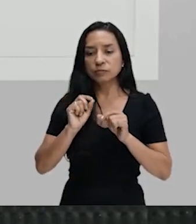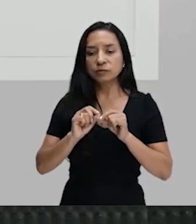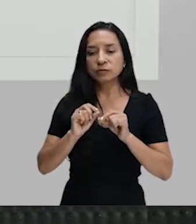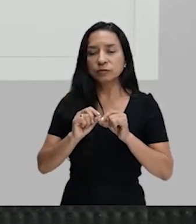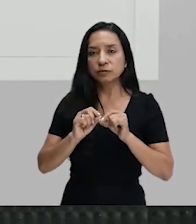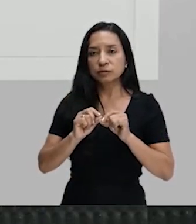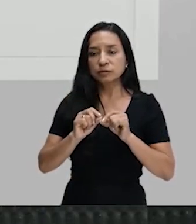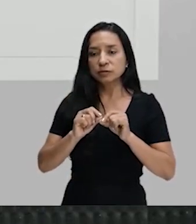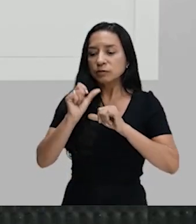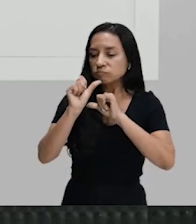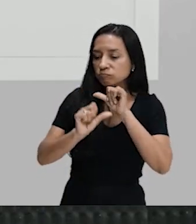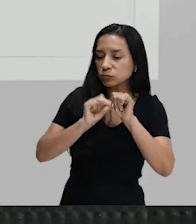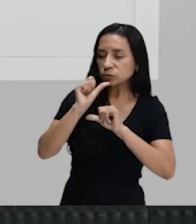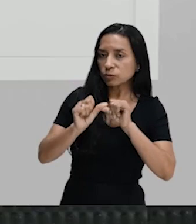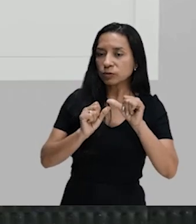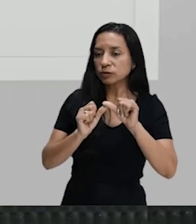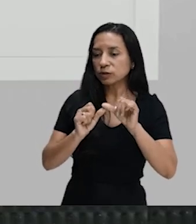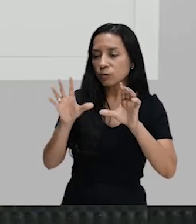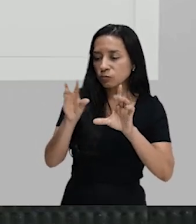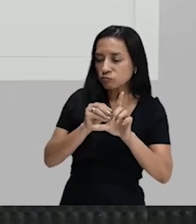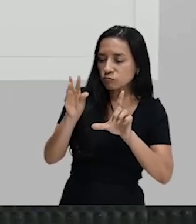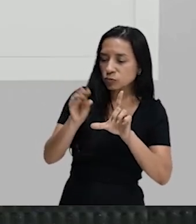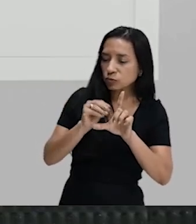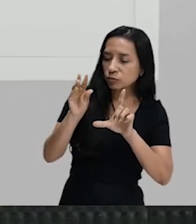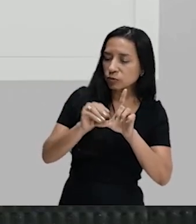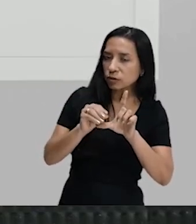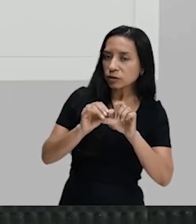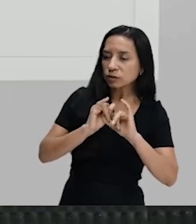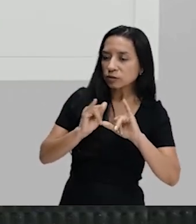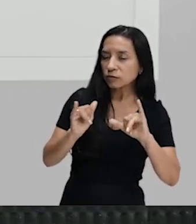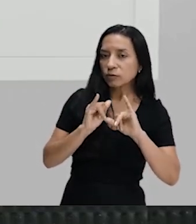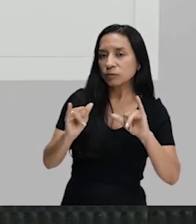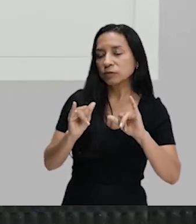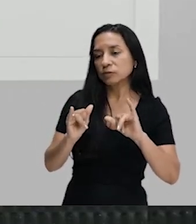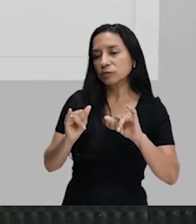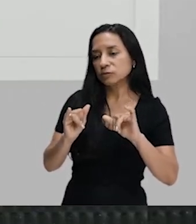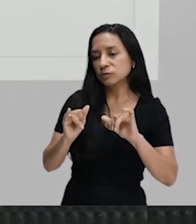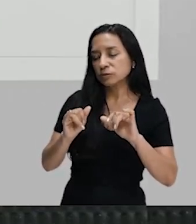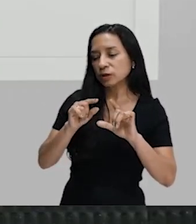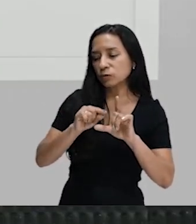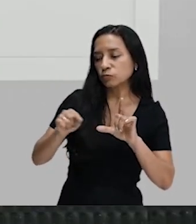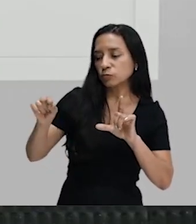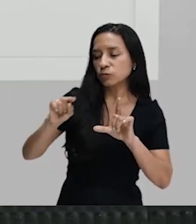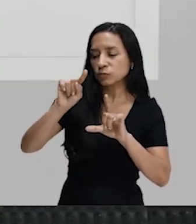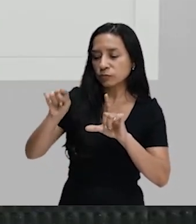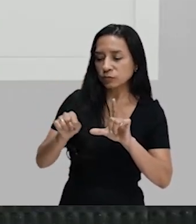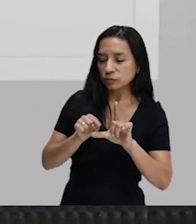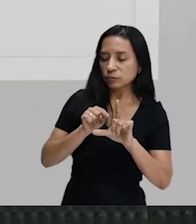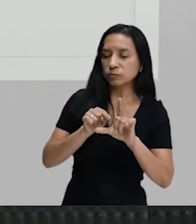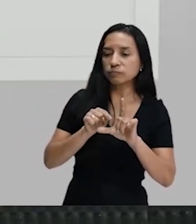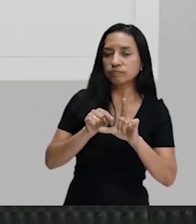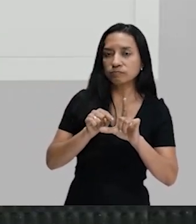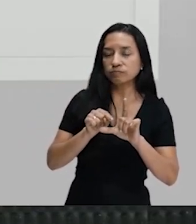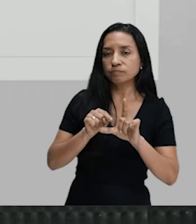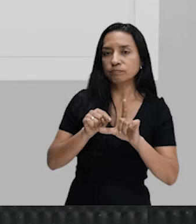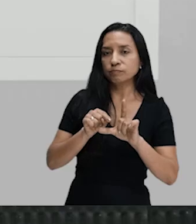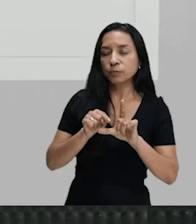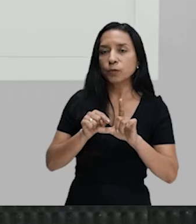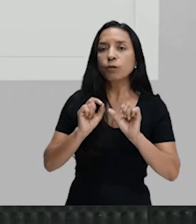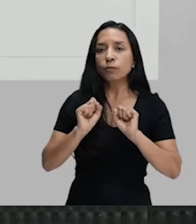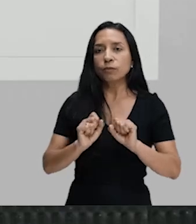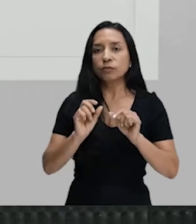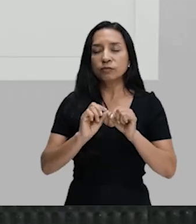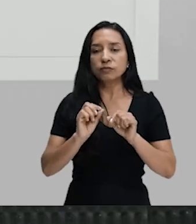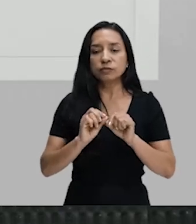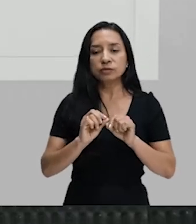dados todinhos e perceber que teve uma transformação cíclica, ou seja, saiu de um ponto e retornou para o mesmo ponto, certo? Então você vai poder